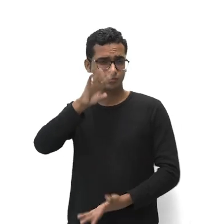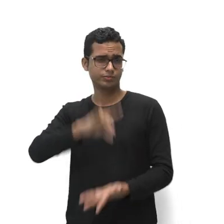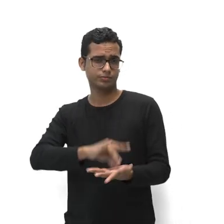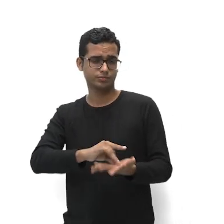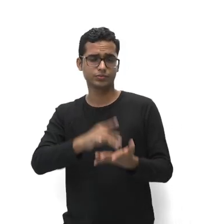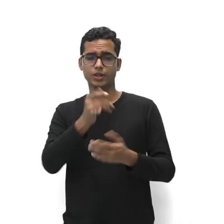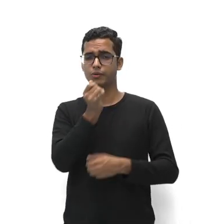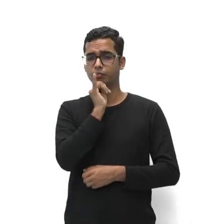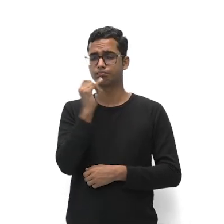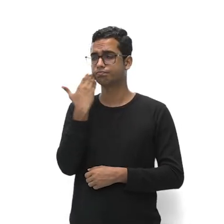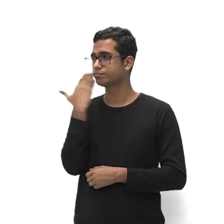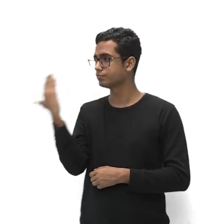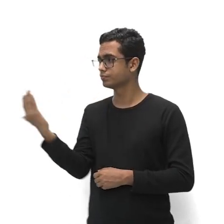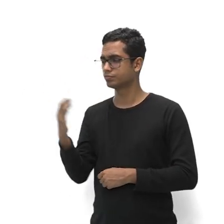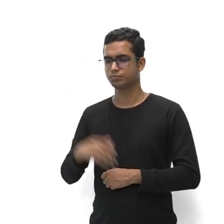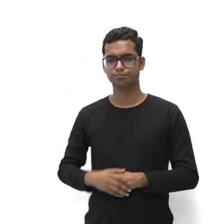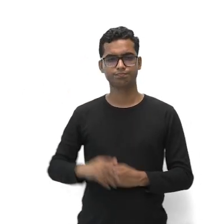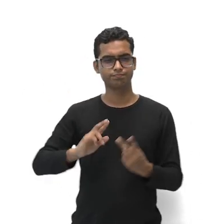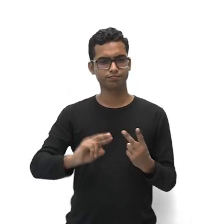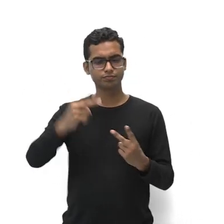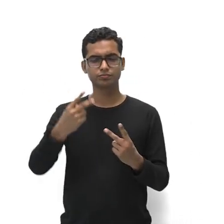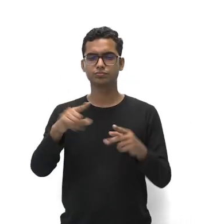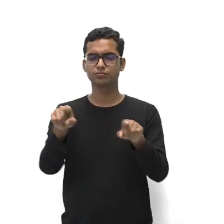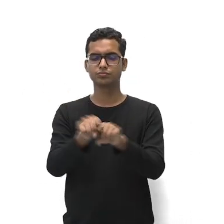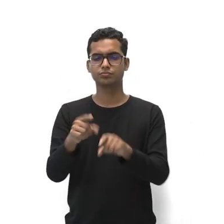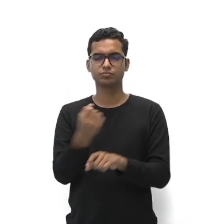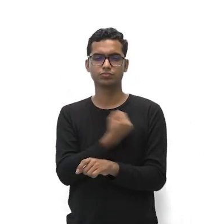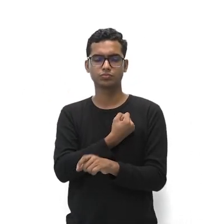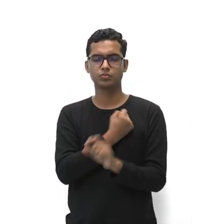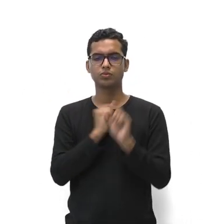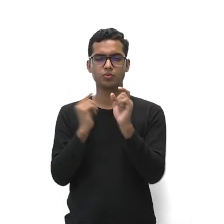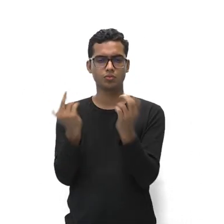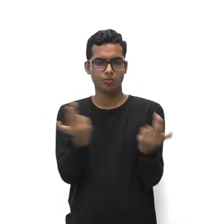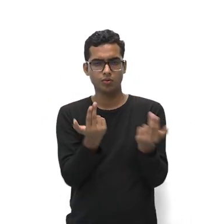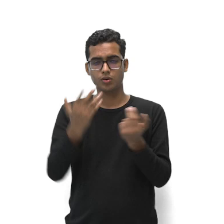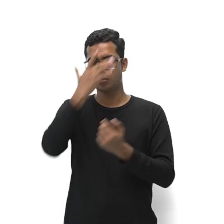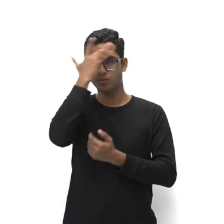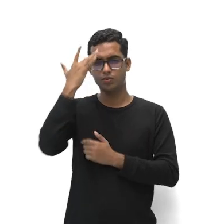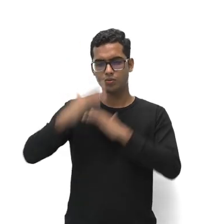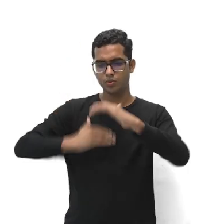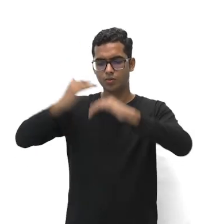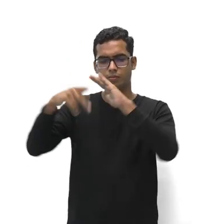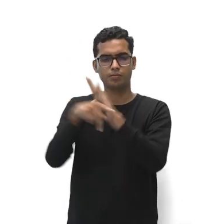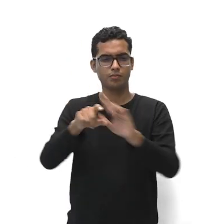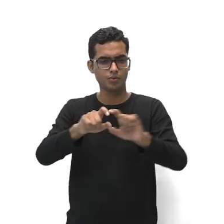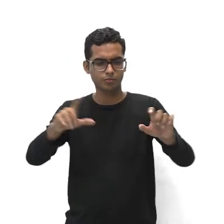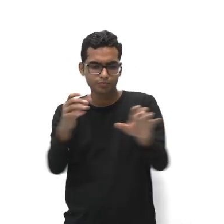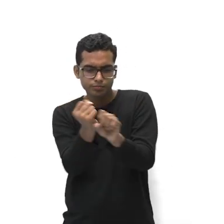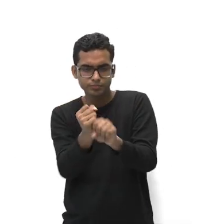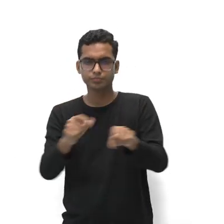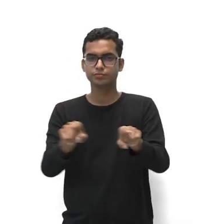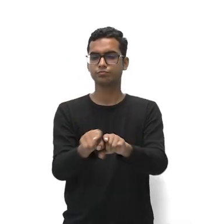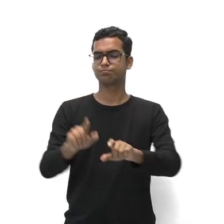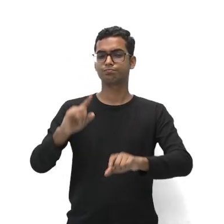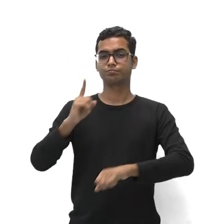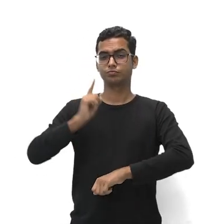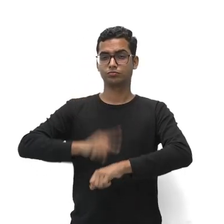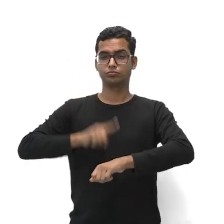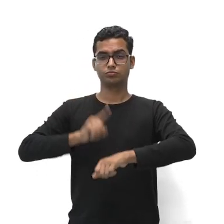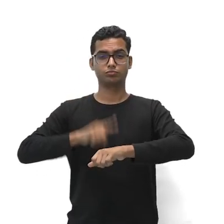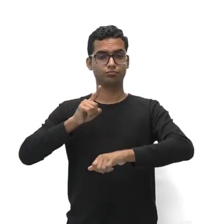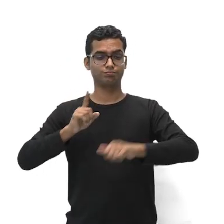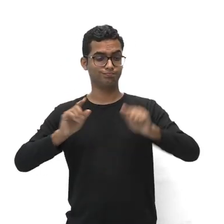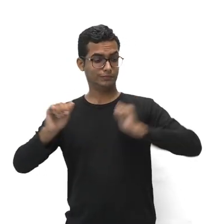a potenciação é uma multiplicação de fatores iguais. Aí a pessoa, às vezes, que está desenvolvendo a operação, na ansiedade de